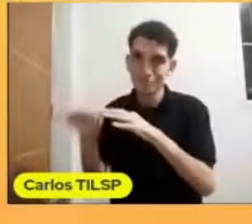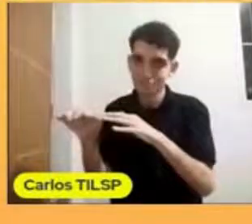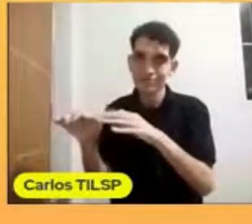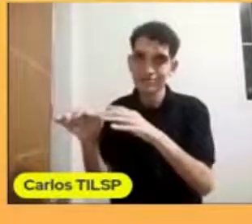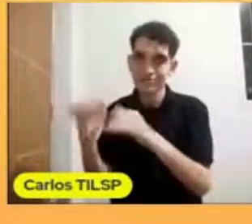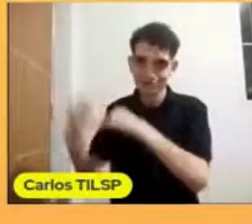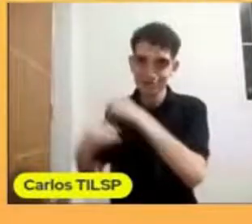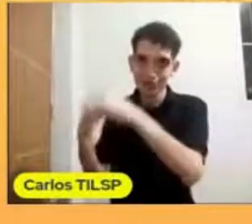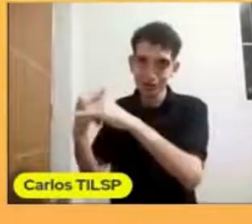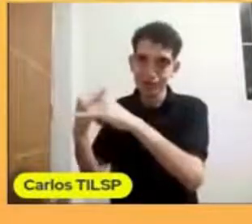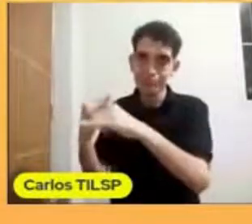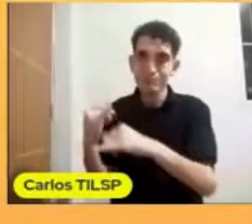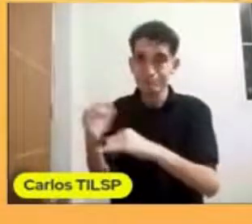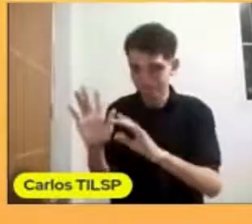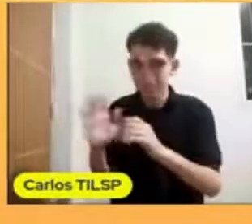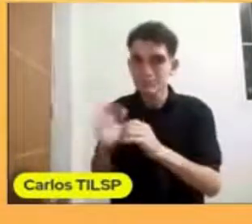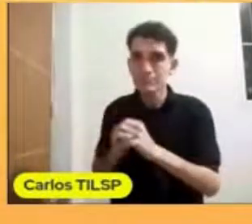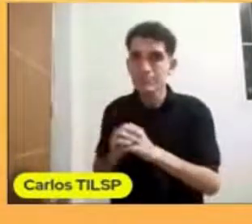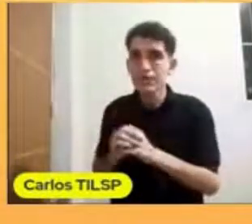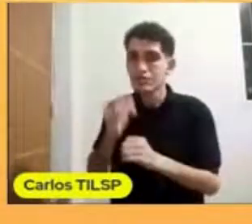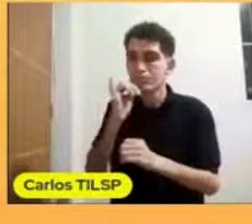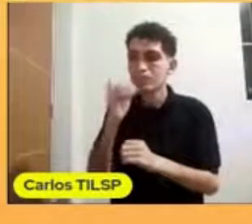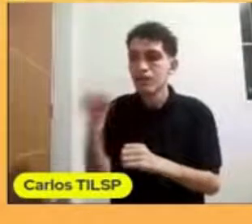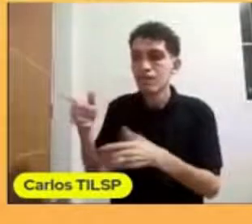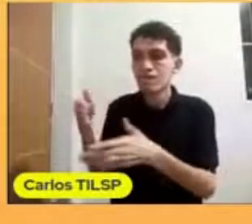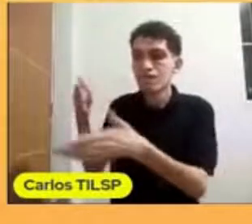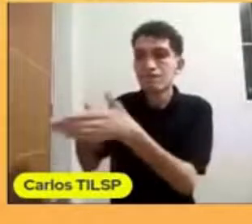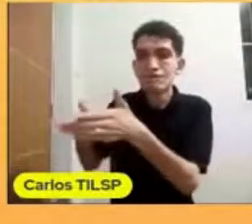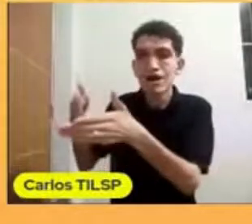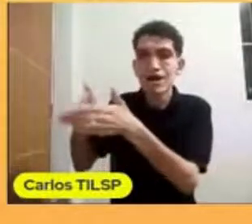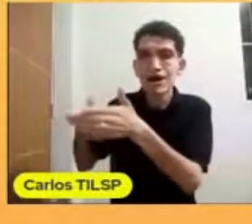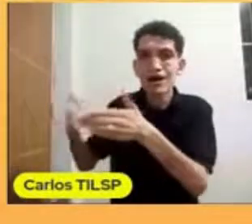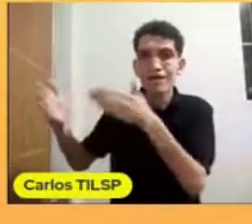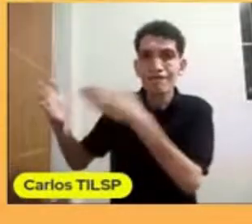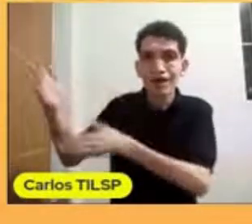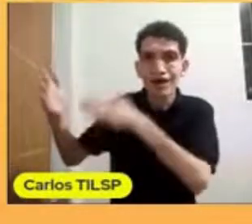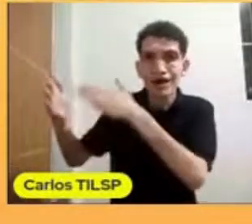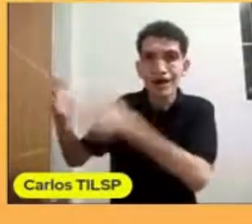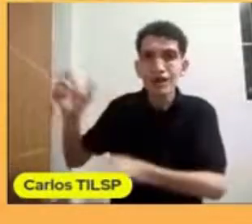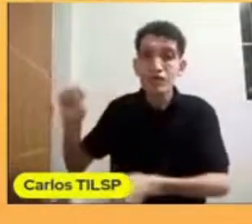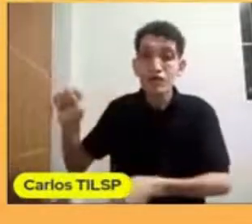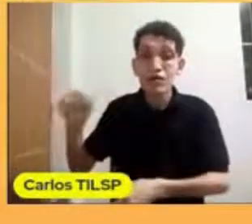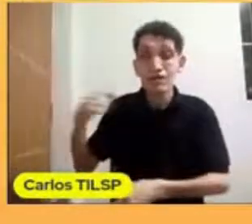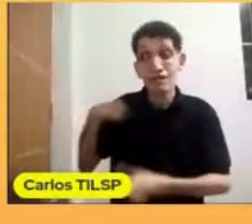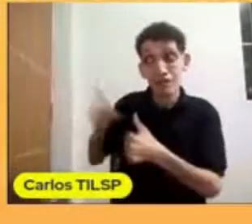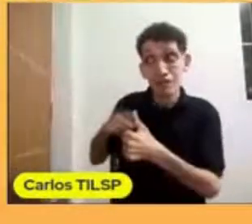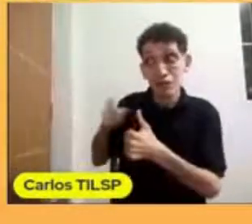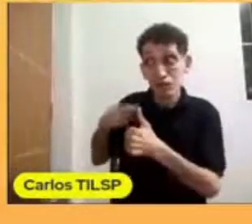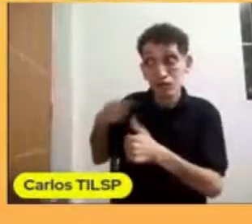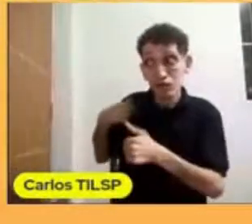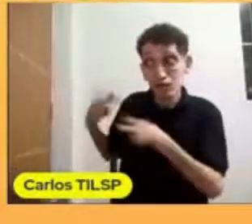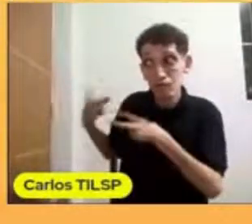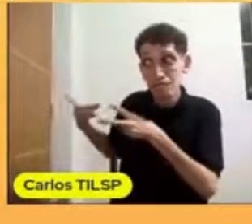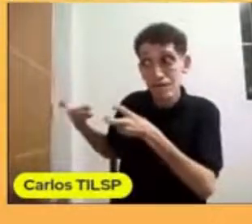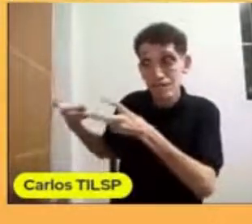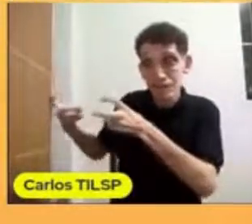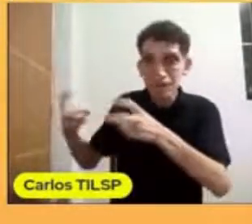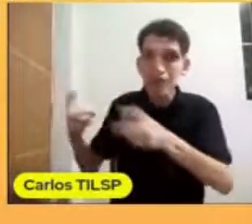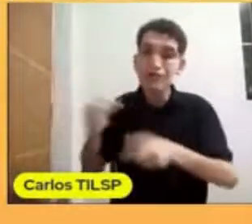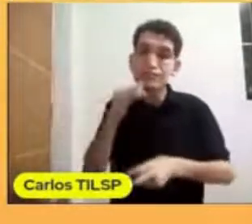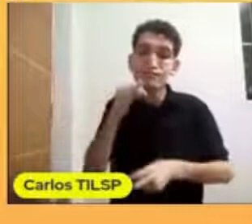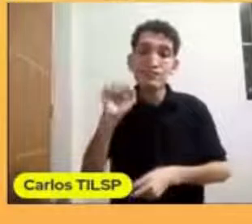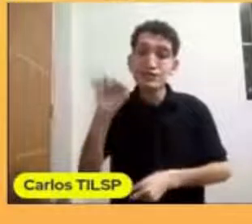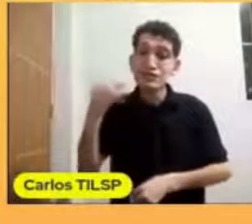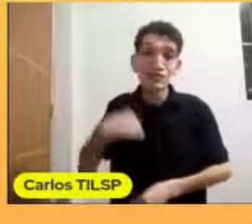ação. Então, quais são as barreiras? Então, primeiro eu preciso identificar as barreiras. Então, se eu não conheço como uma pessoa